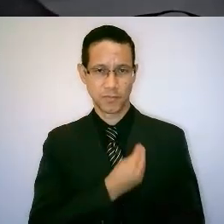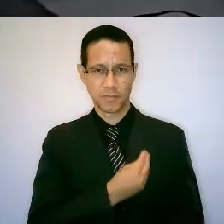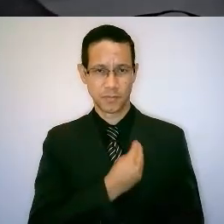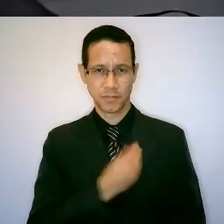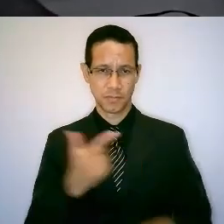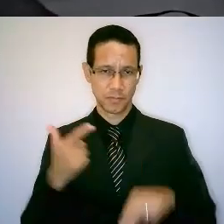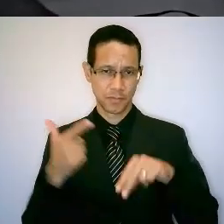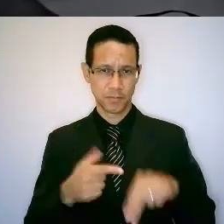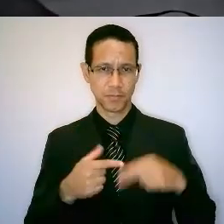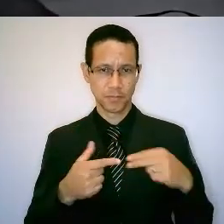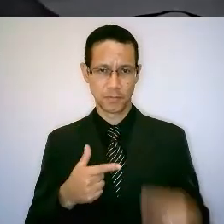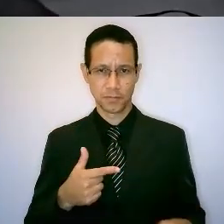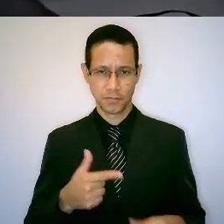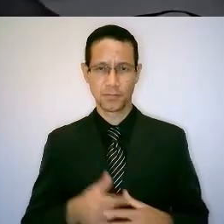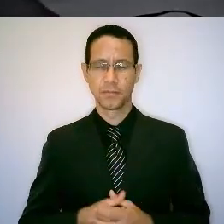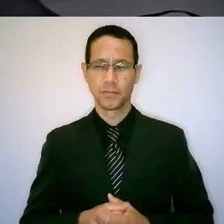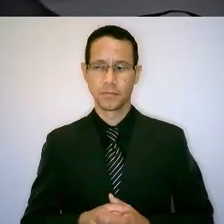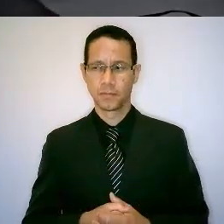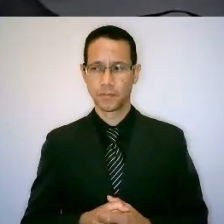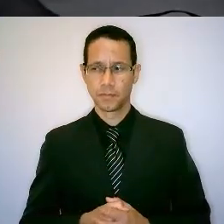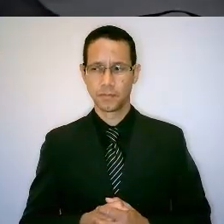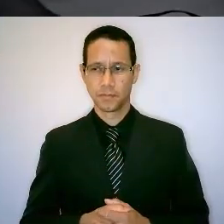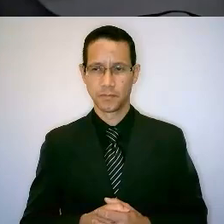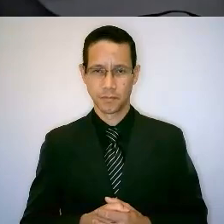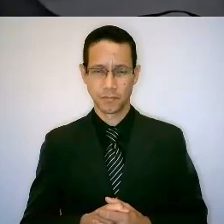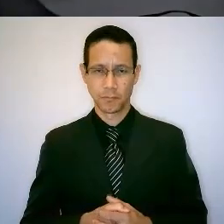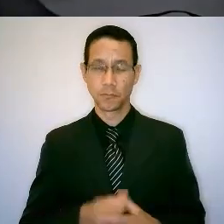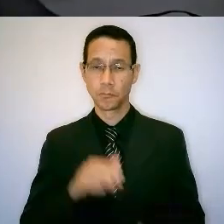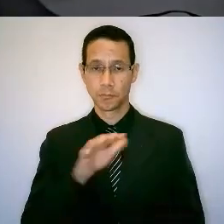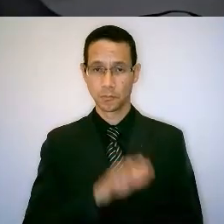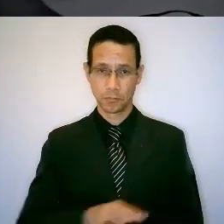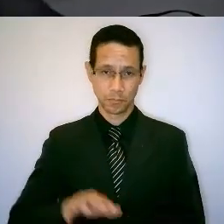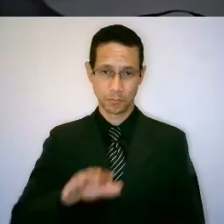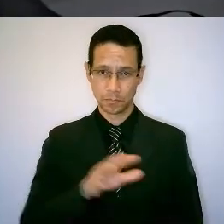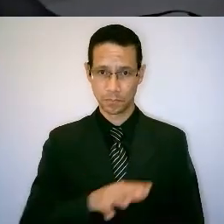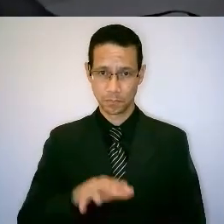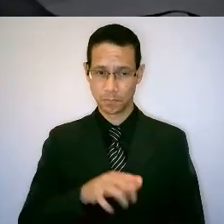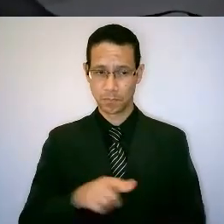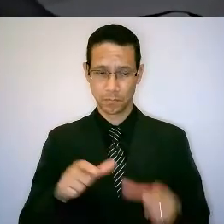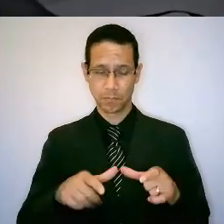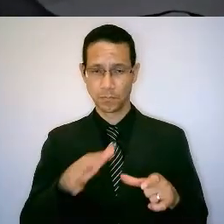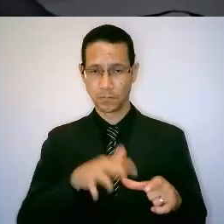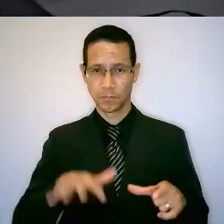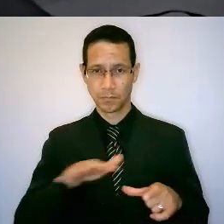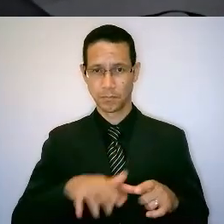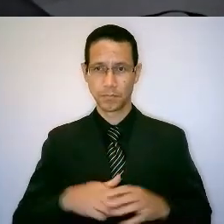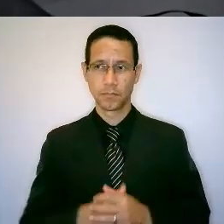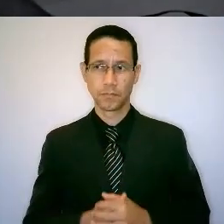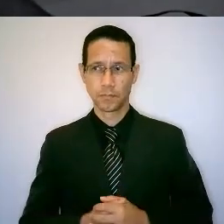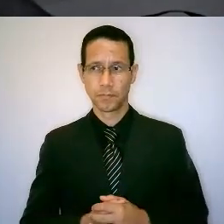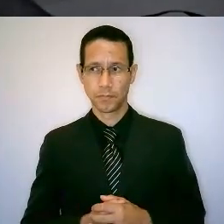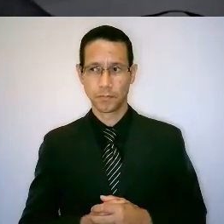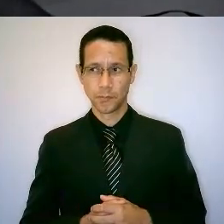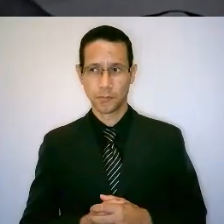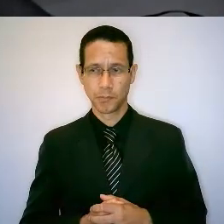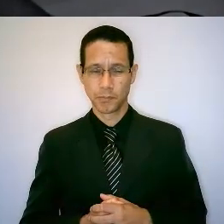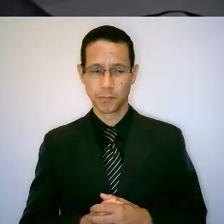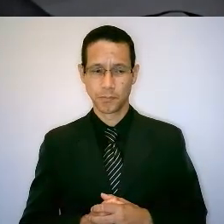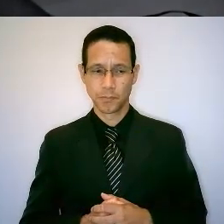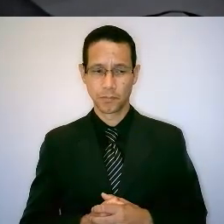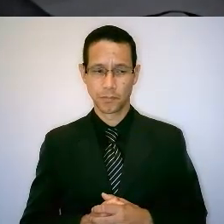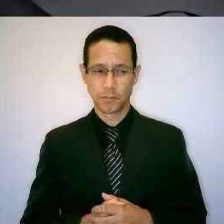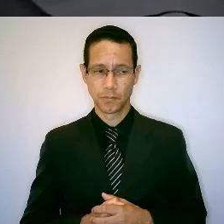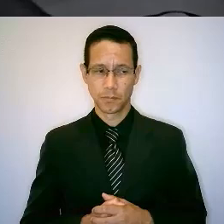vítima fatal e nesse ambiente Recordar aqui o nome da